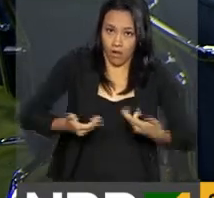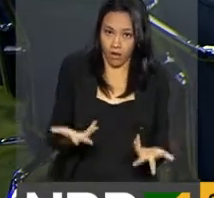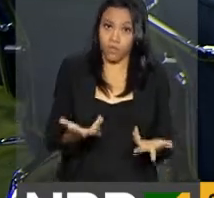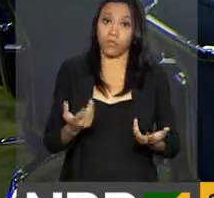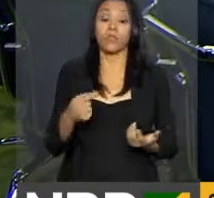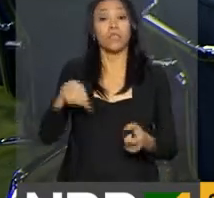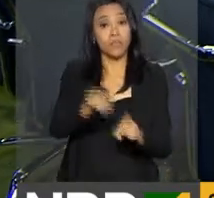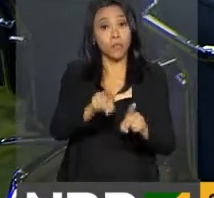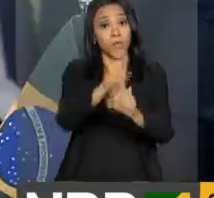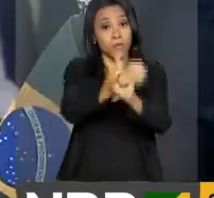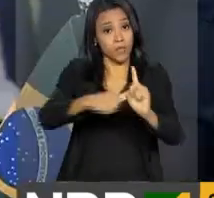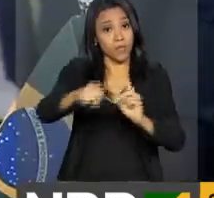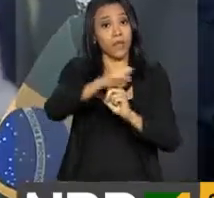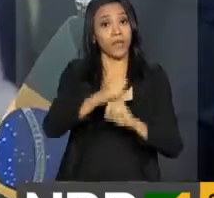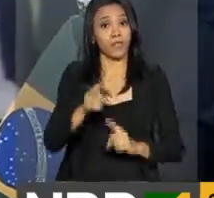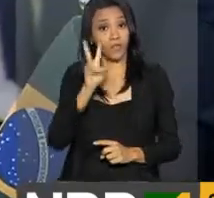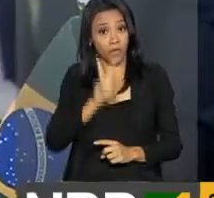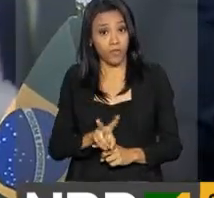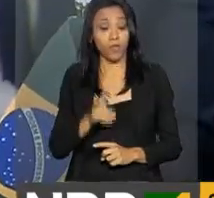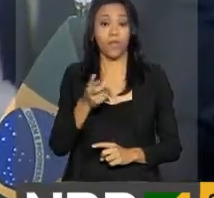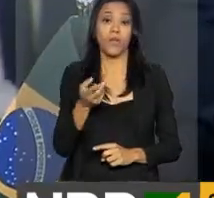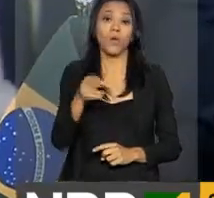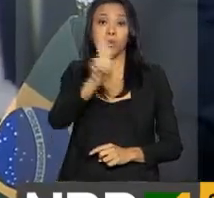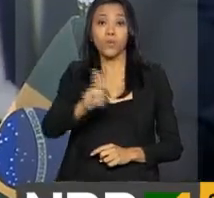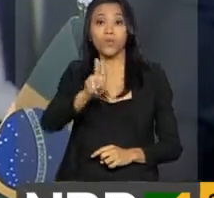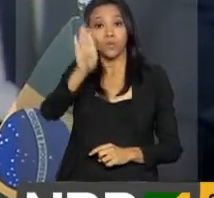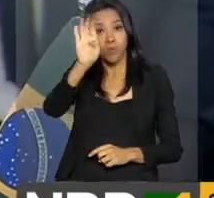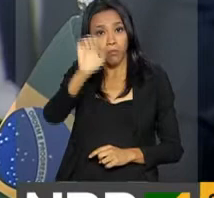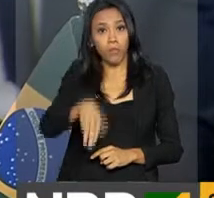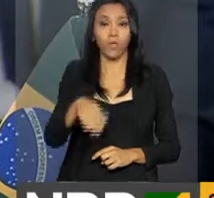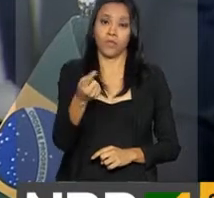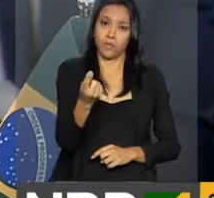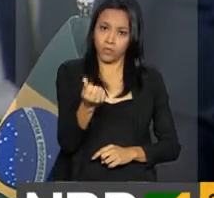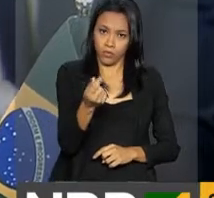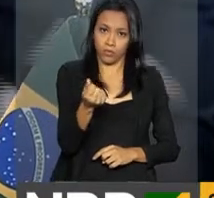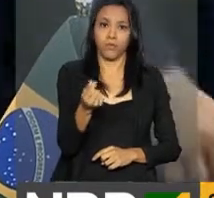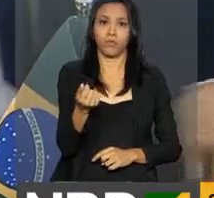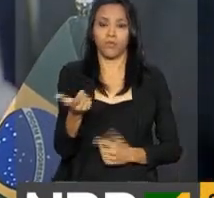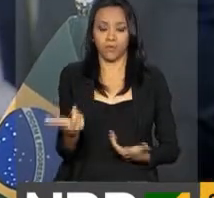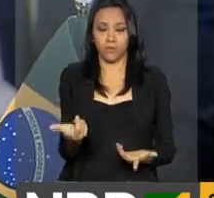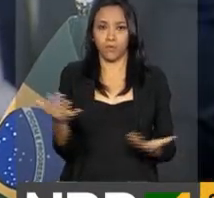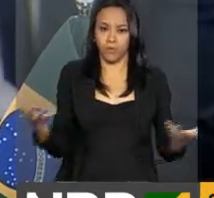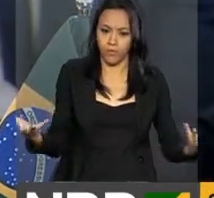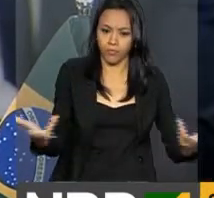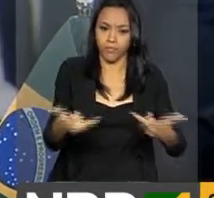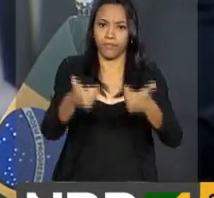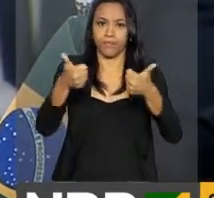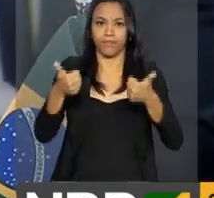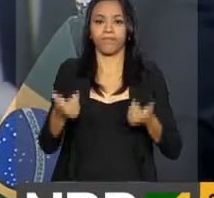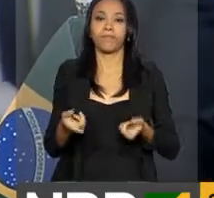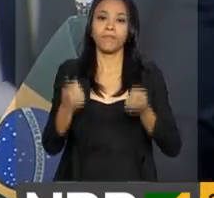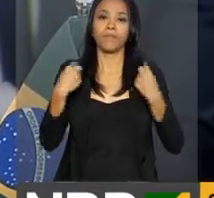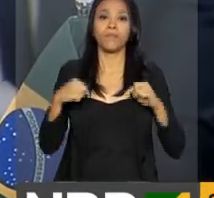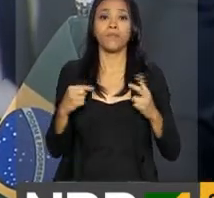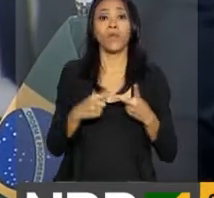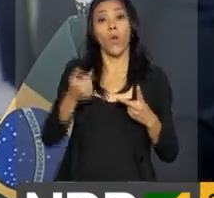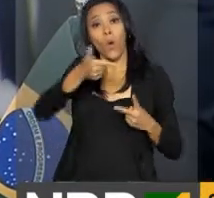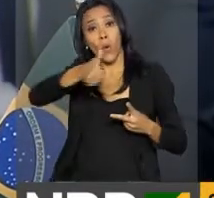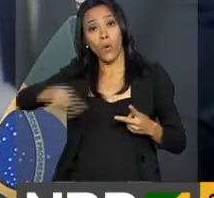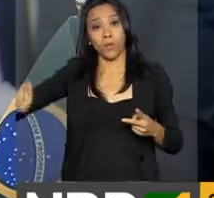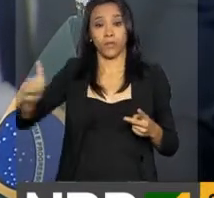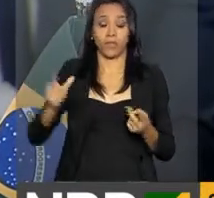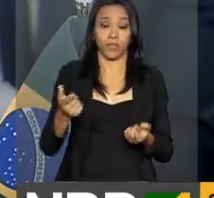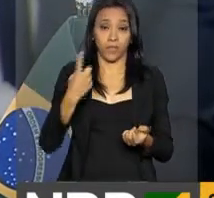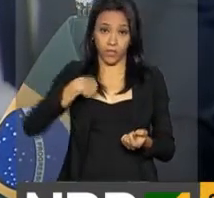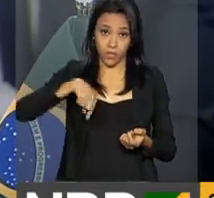dos impostos sendo aplicado com mais eficiência. Outra frente a que